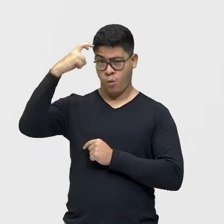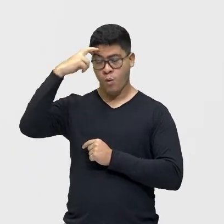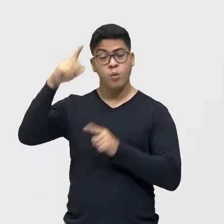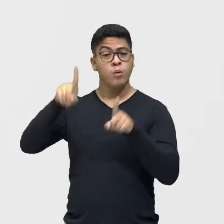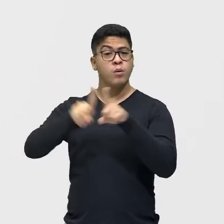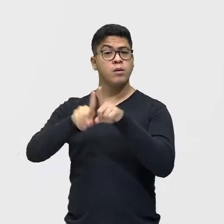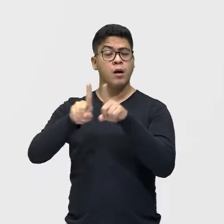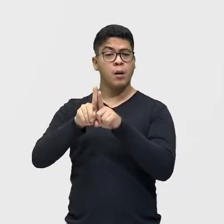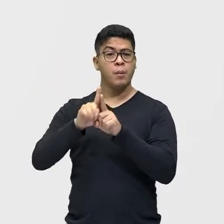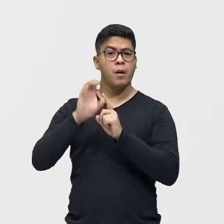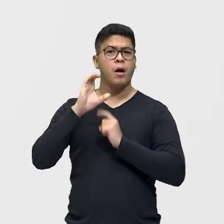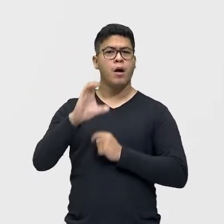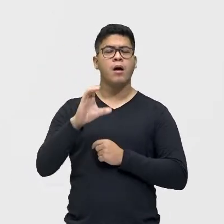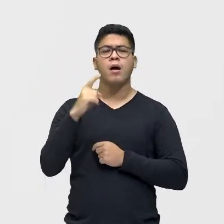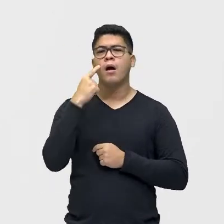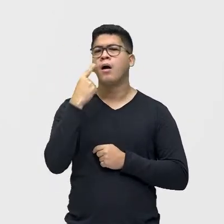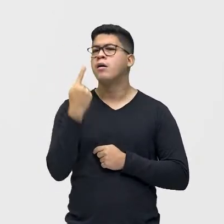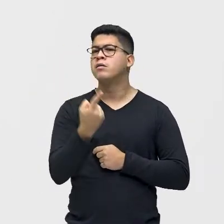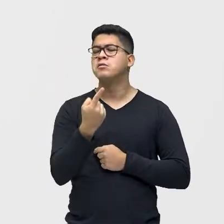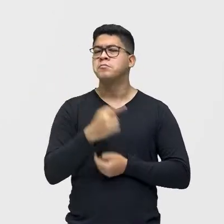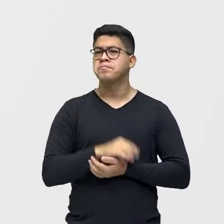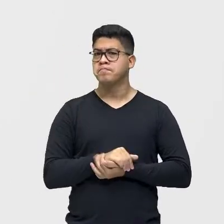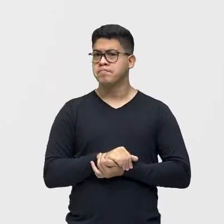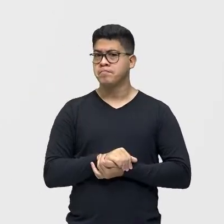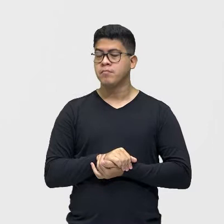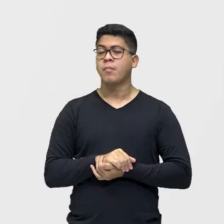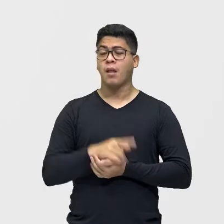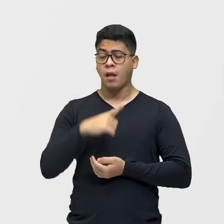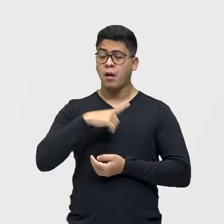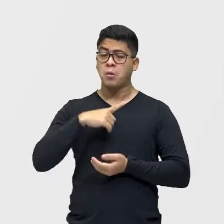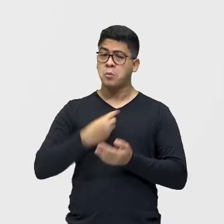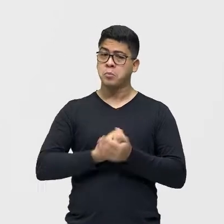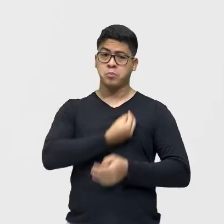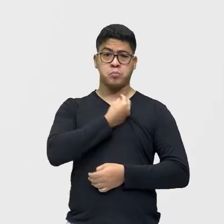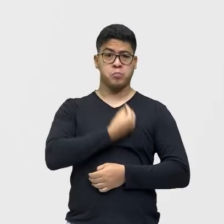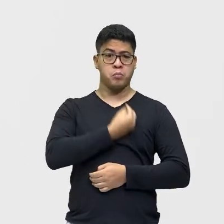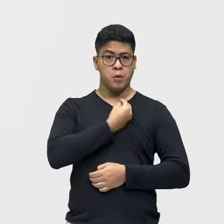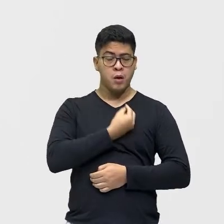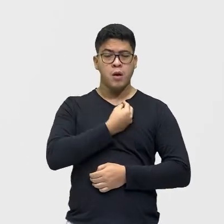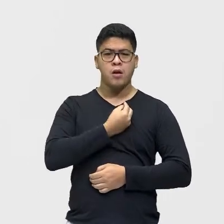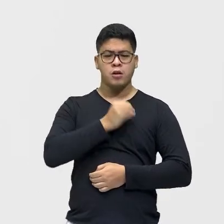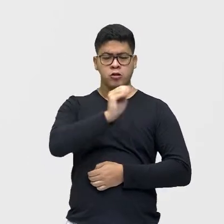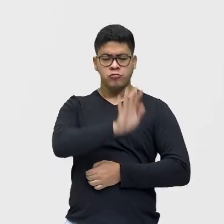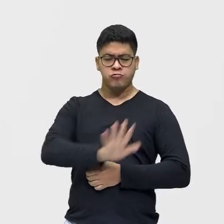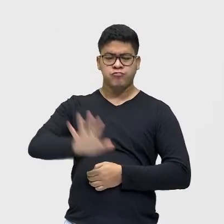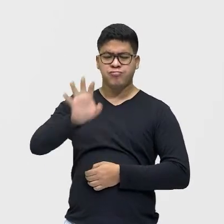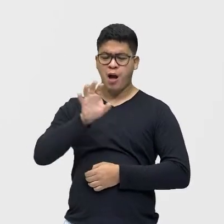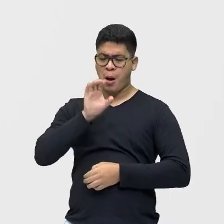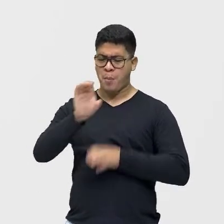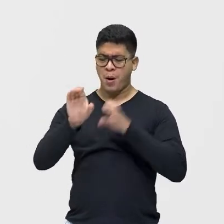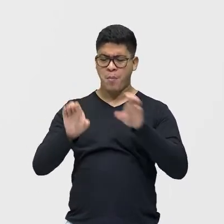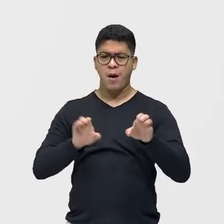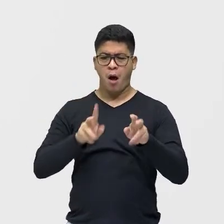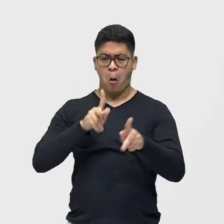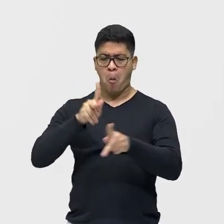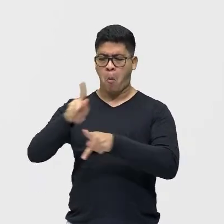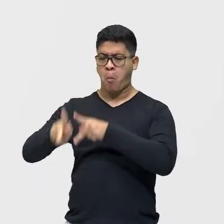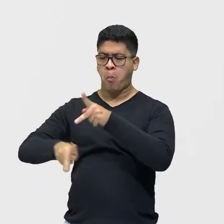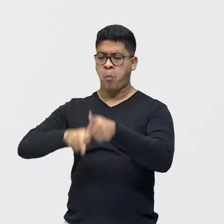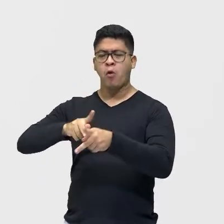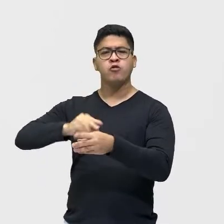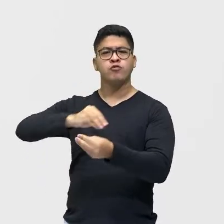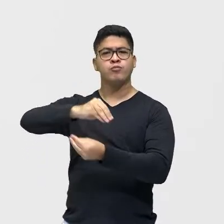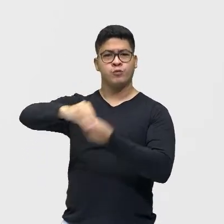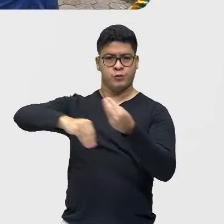os outros, é riquíssima. A gente tem a presença aí dos indígenas, paulistas, mineiros, gaúchos, bolivianos e paraguaios.